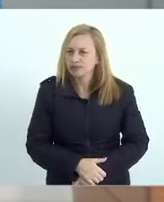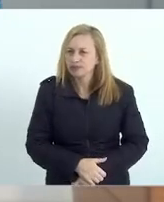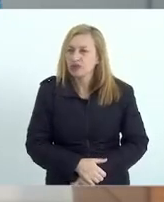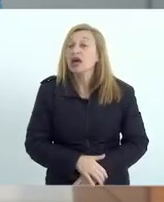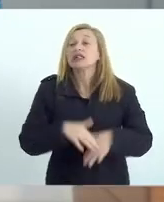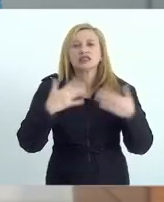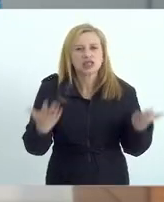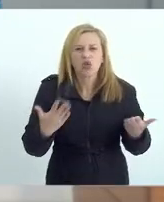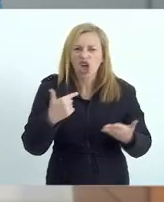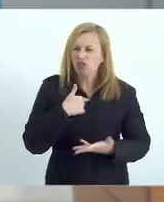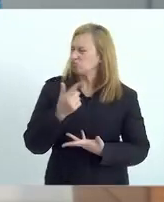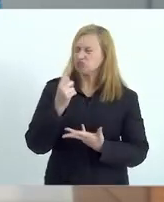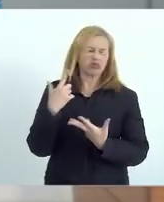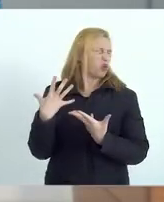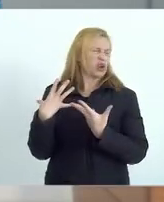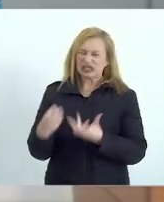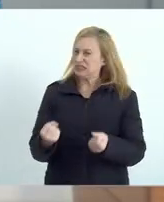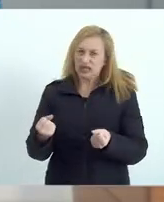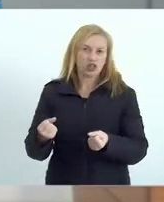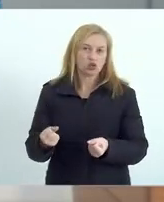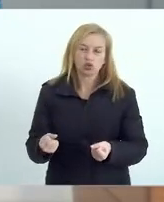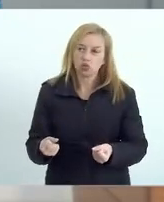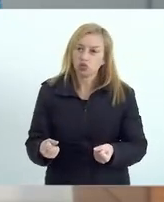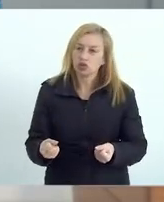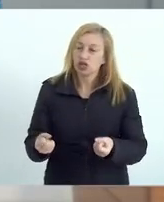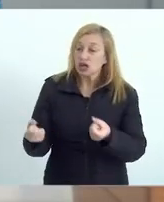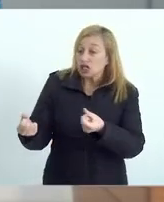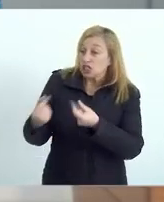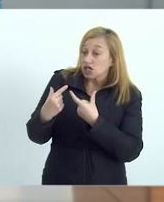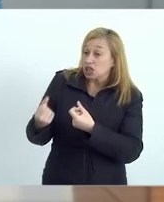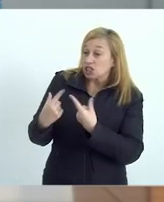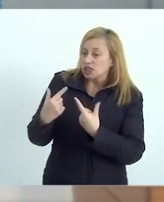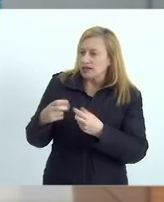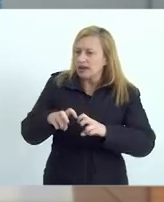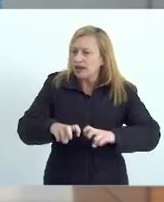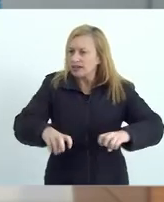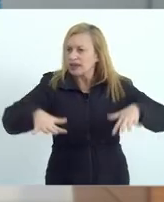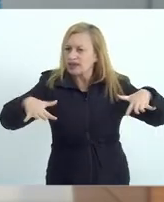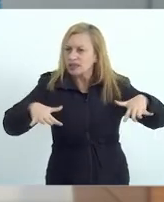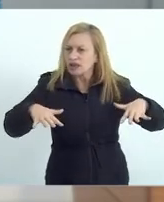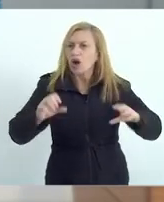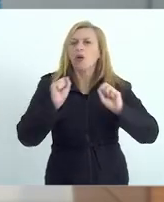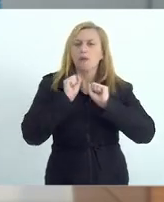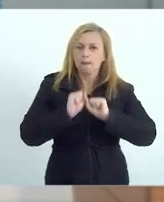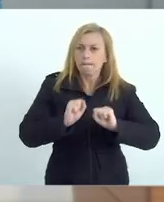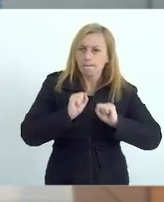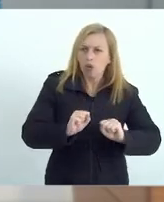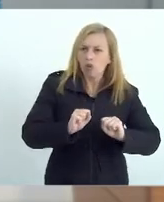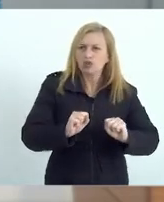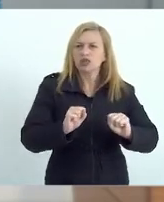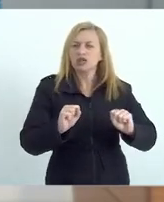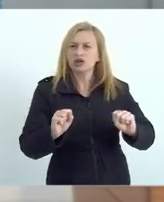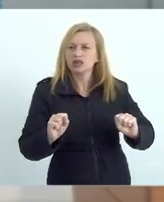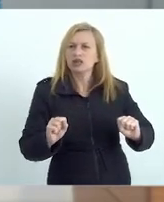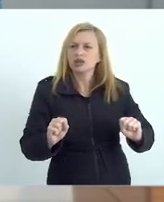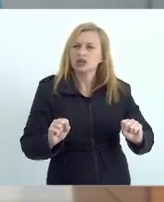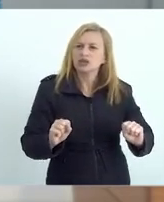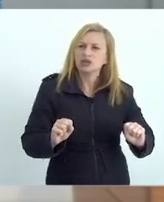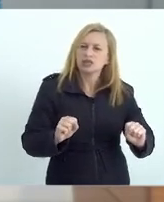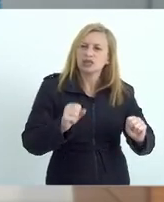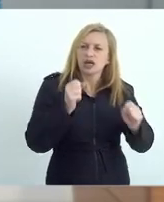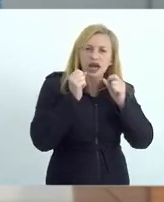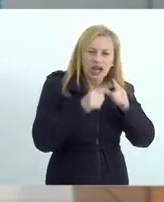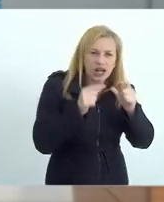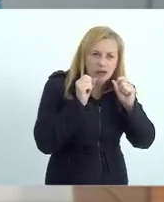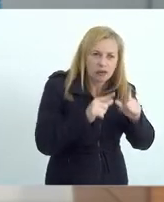bom então eu não admito que venham para Tribuna Podem bater na Corporação Podem